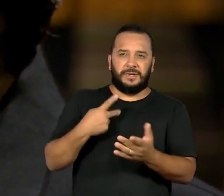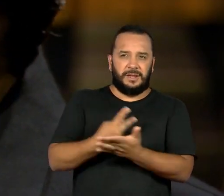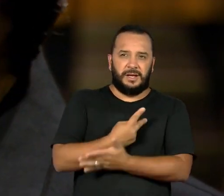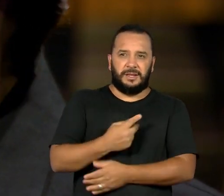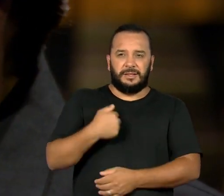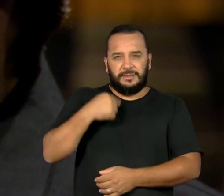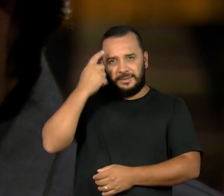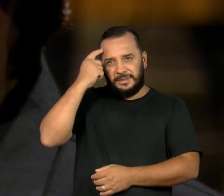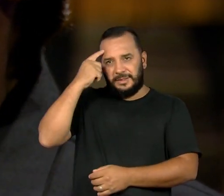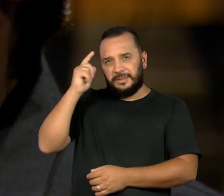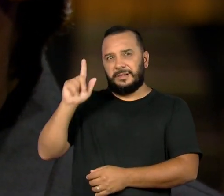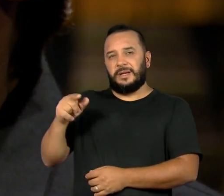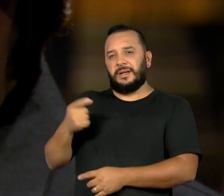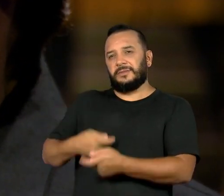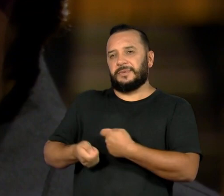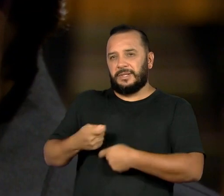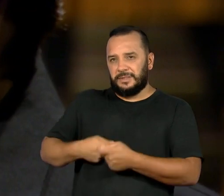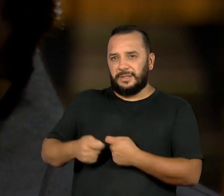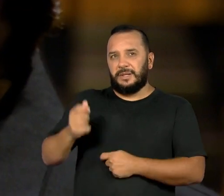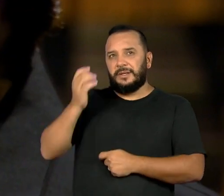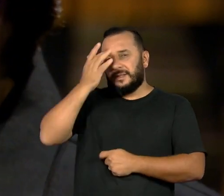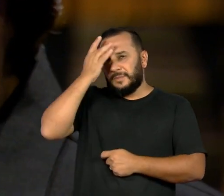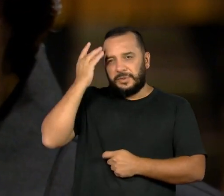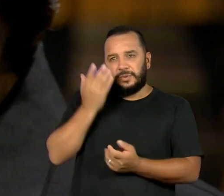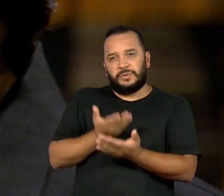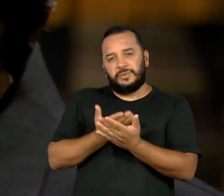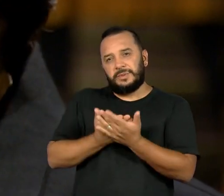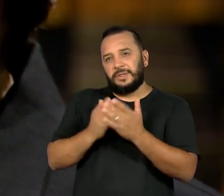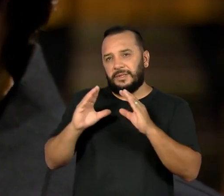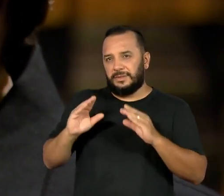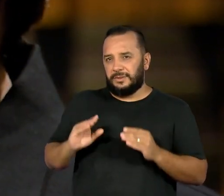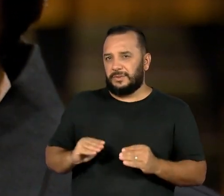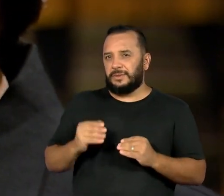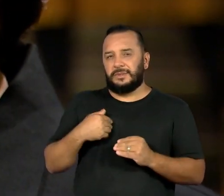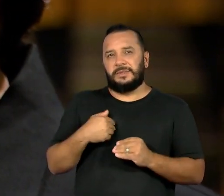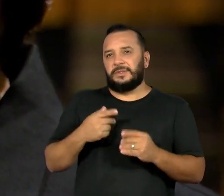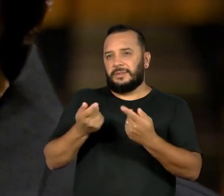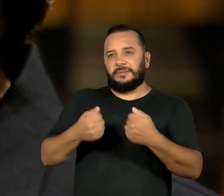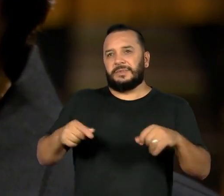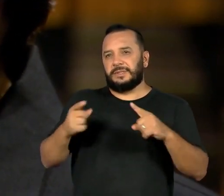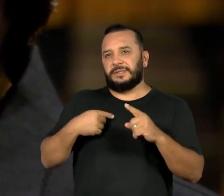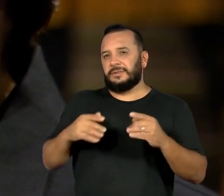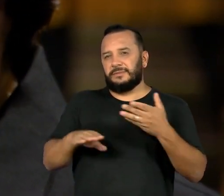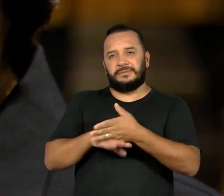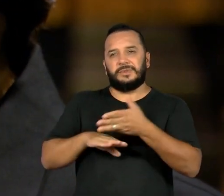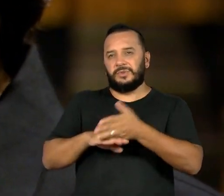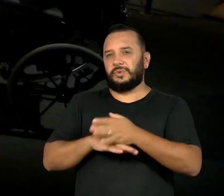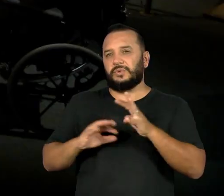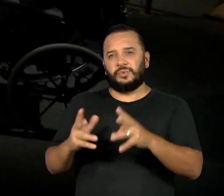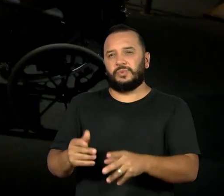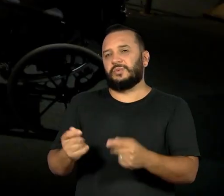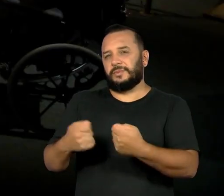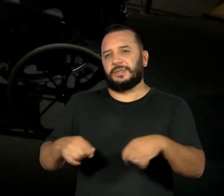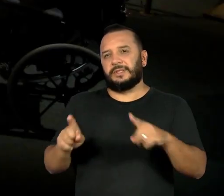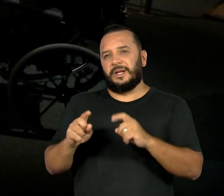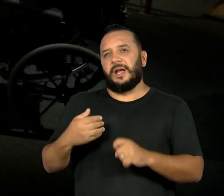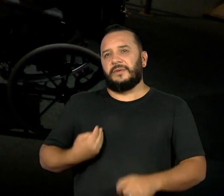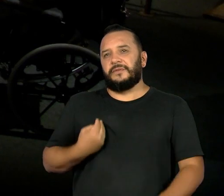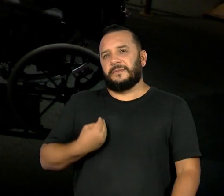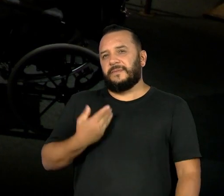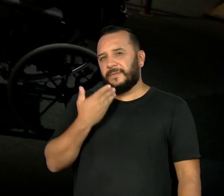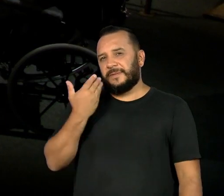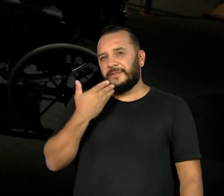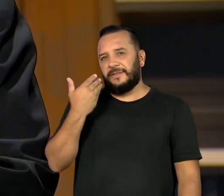a administração era um curso que as pessoas faziam à noite, que não precisavam em todas as aulas e que, enfim, que era uma vida